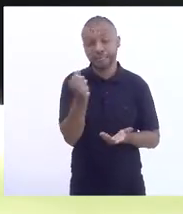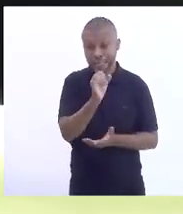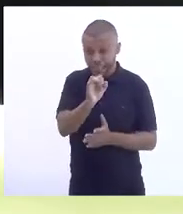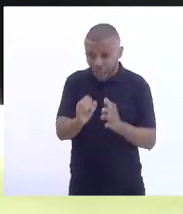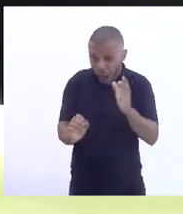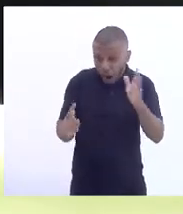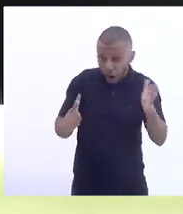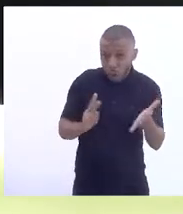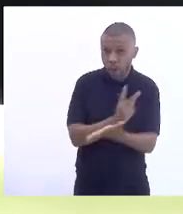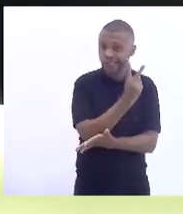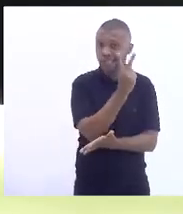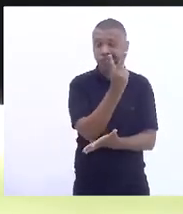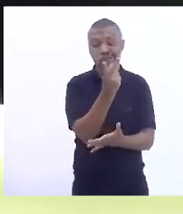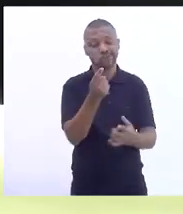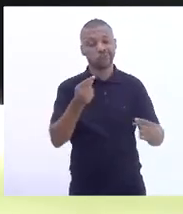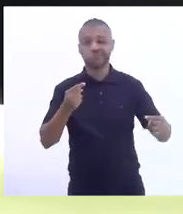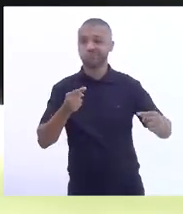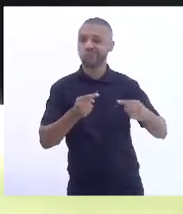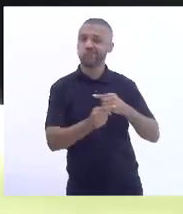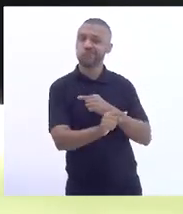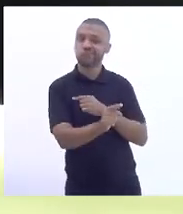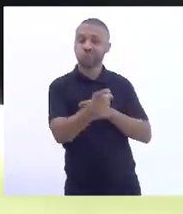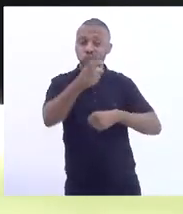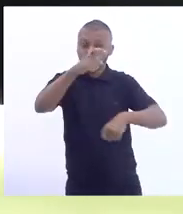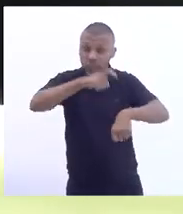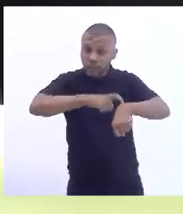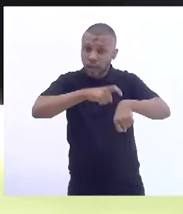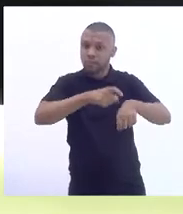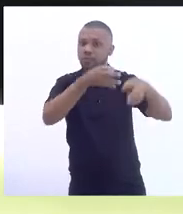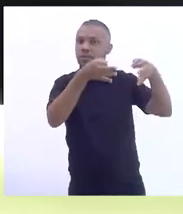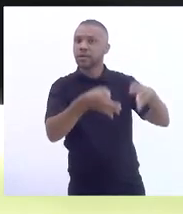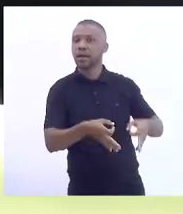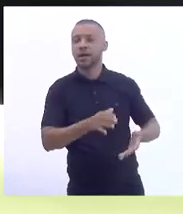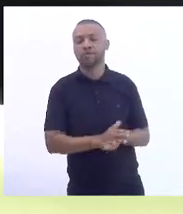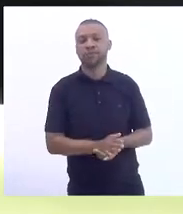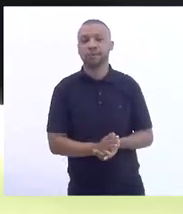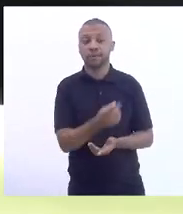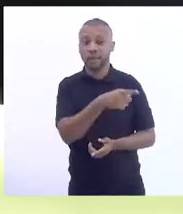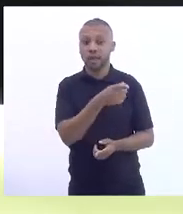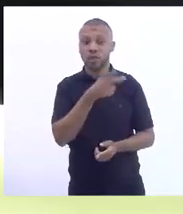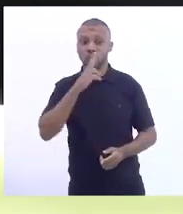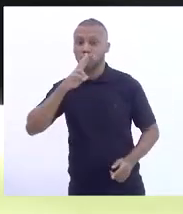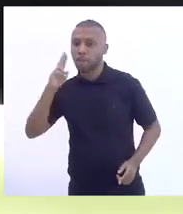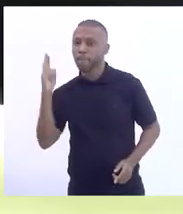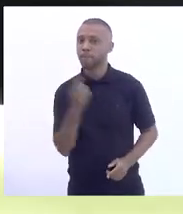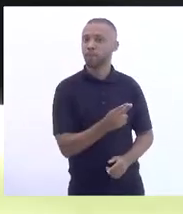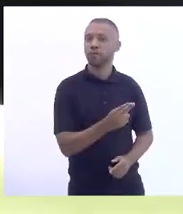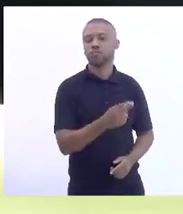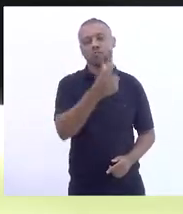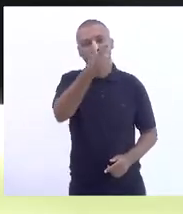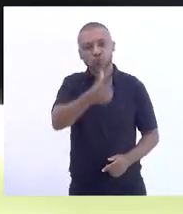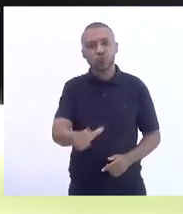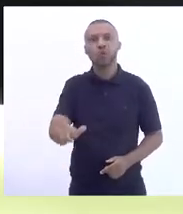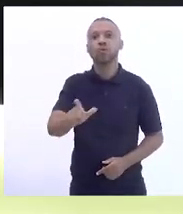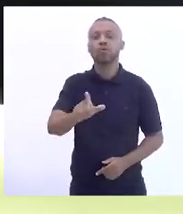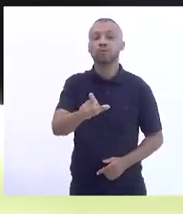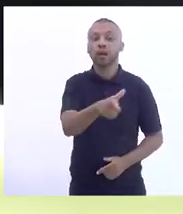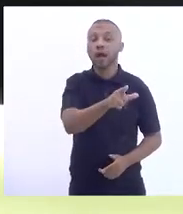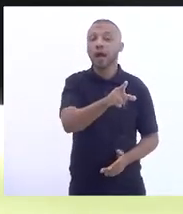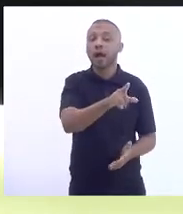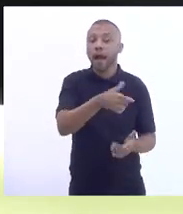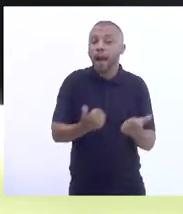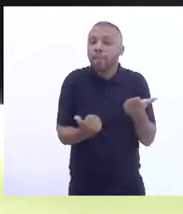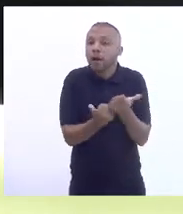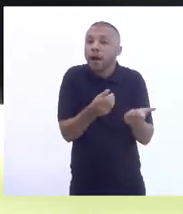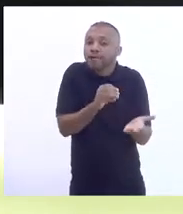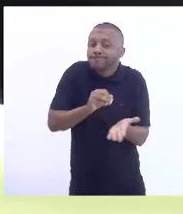aconteceram não aconteceram a contento e não responderam mais uma vez a cidade da